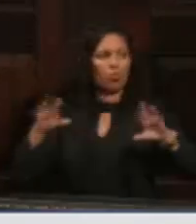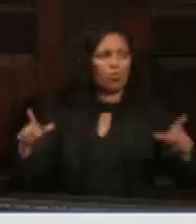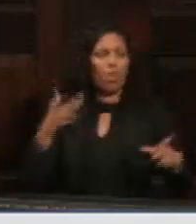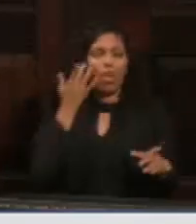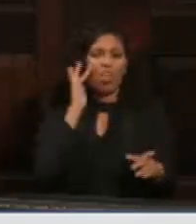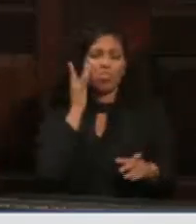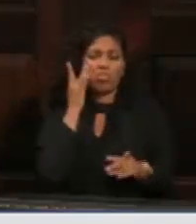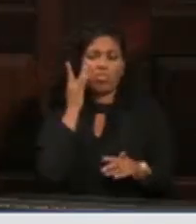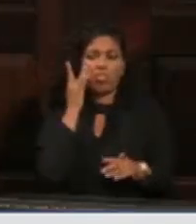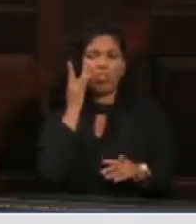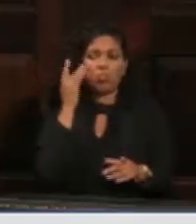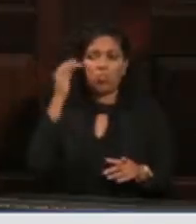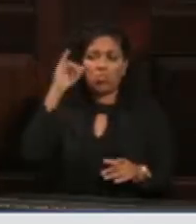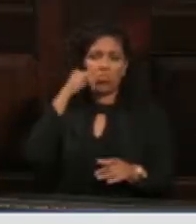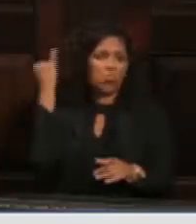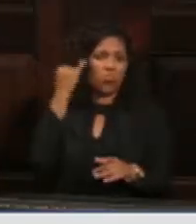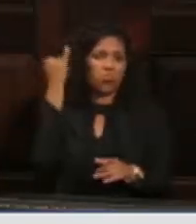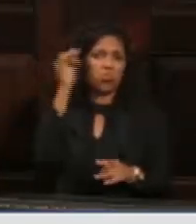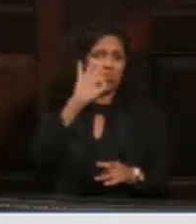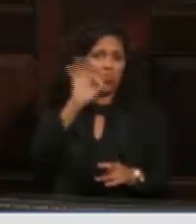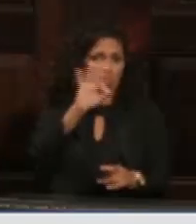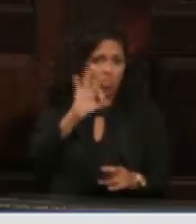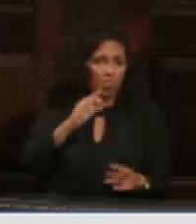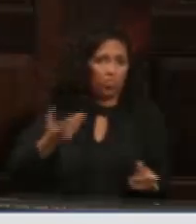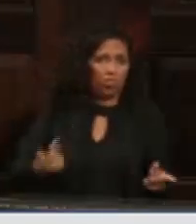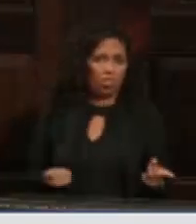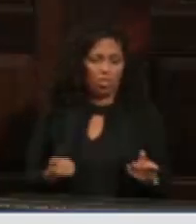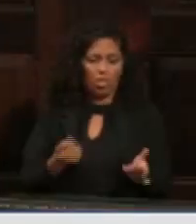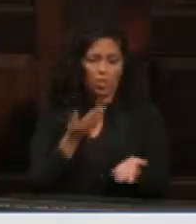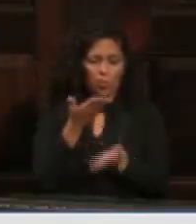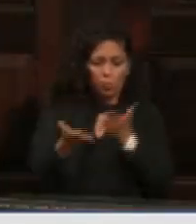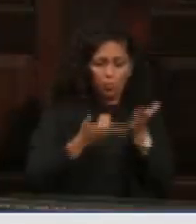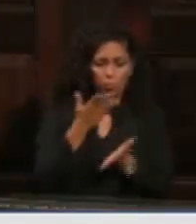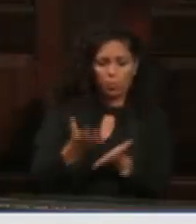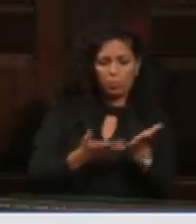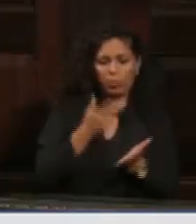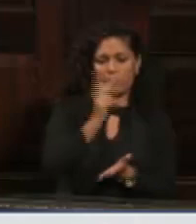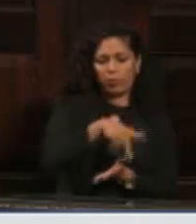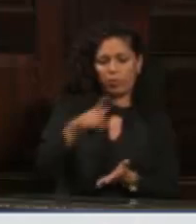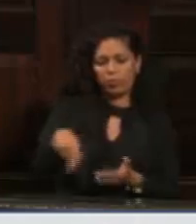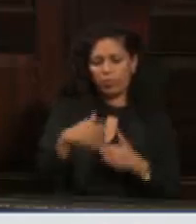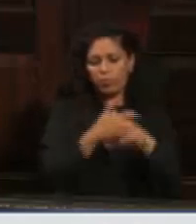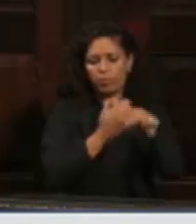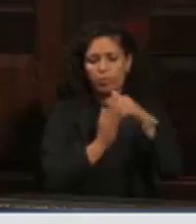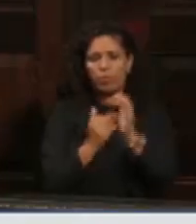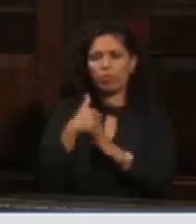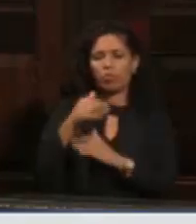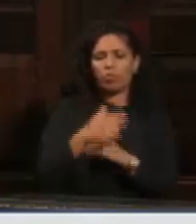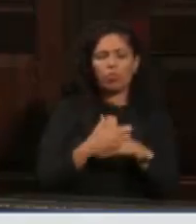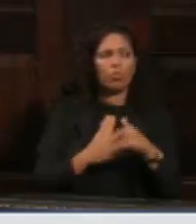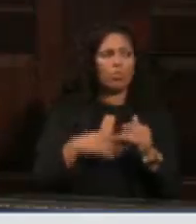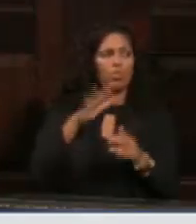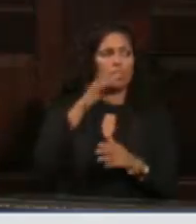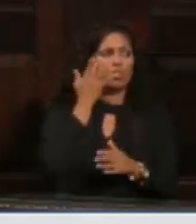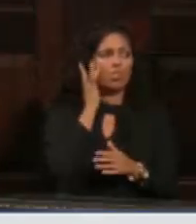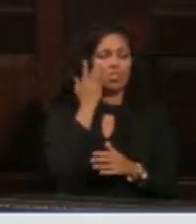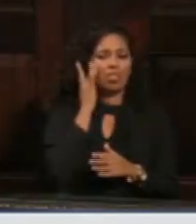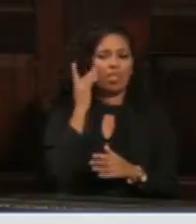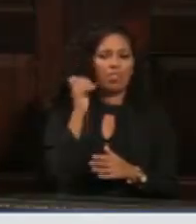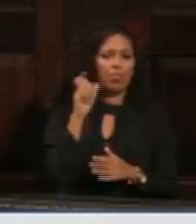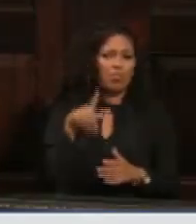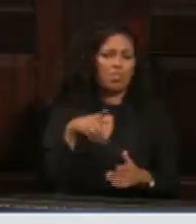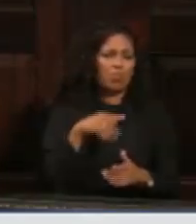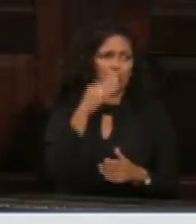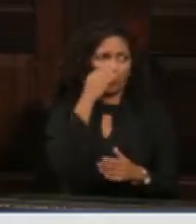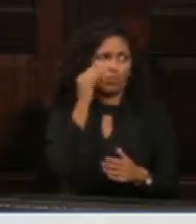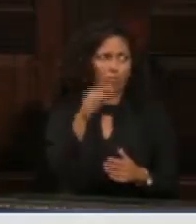não é importante investir na valorização dos professores, na formação continuada dos professores. E me vem agora essa deputada, que